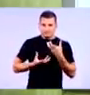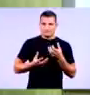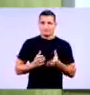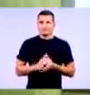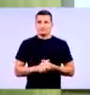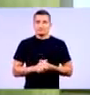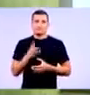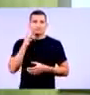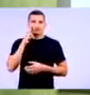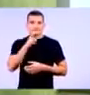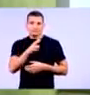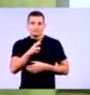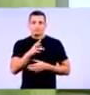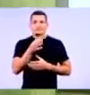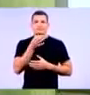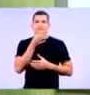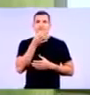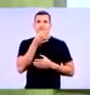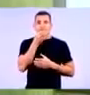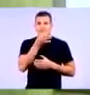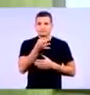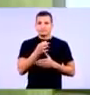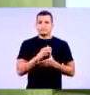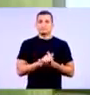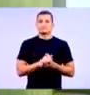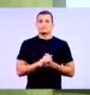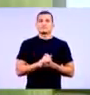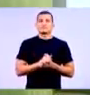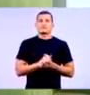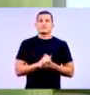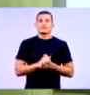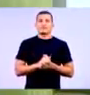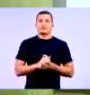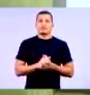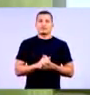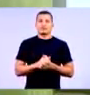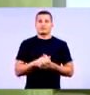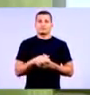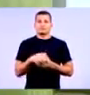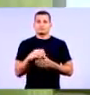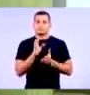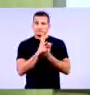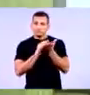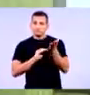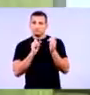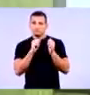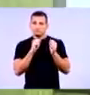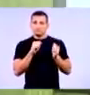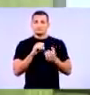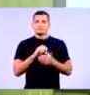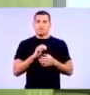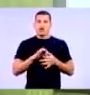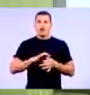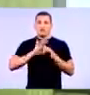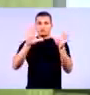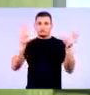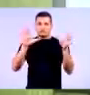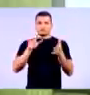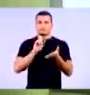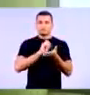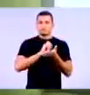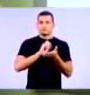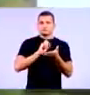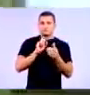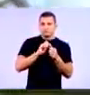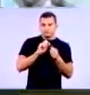então à sugestão que nós elaboramos. Vocês, é só para ter um parâmetro, né? Vocês podem ter construído, a construção é livre, podem ter outras